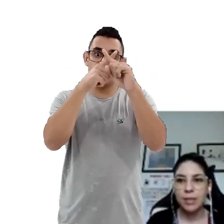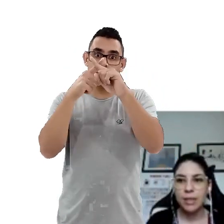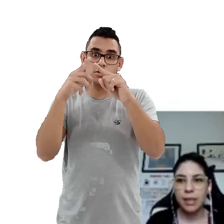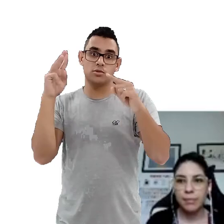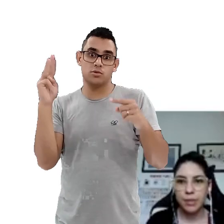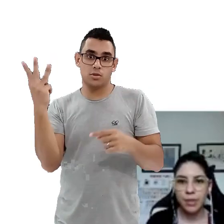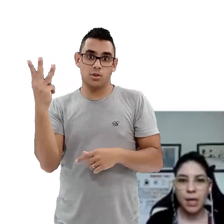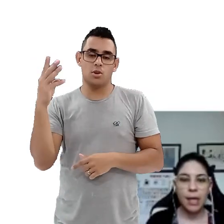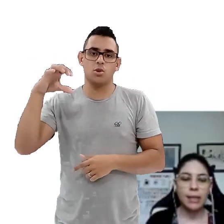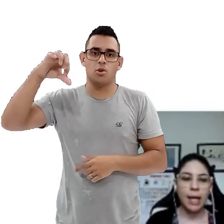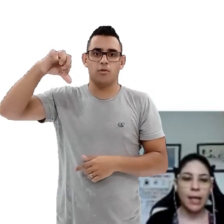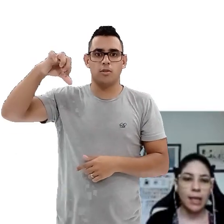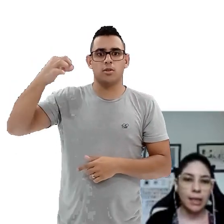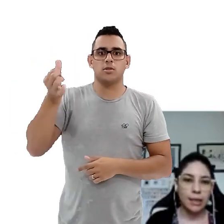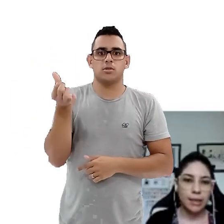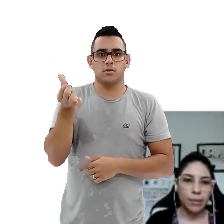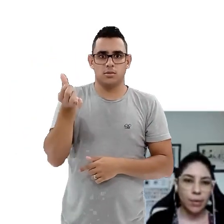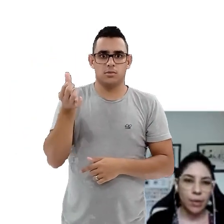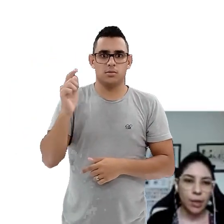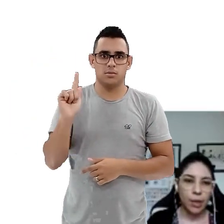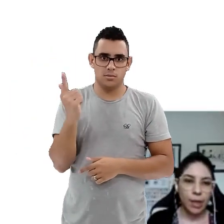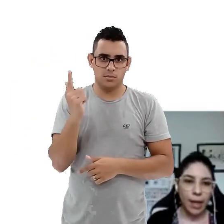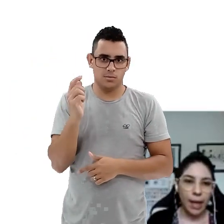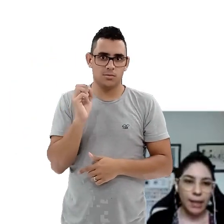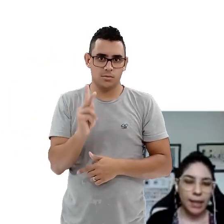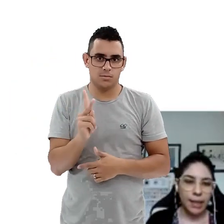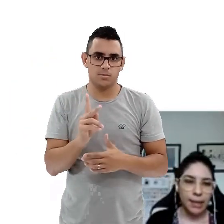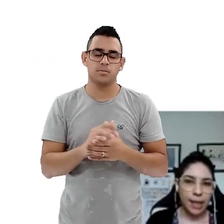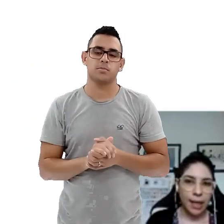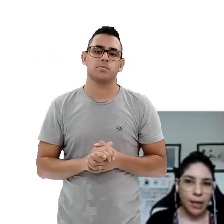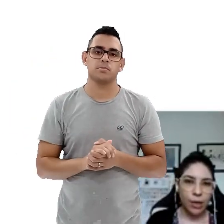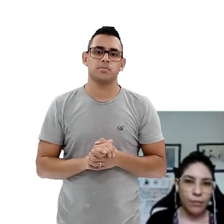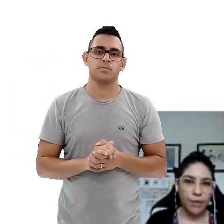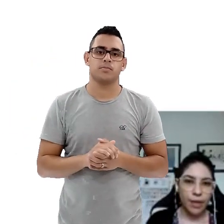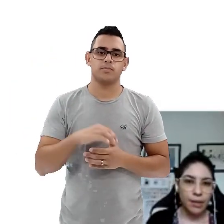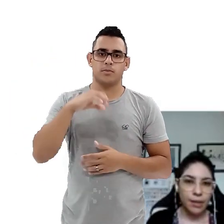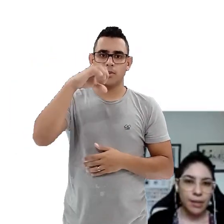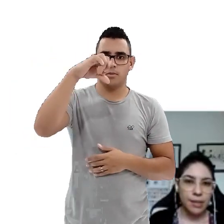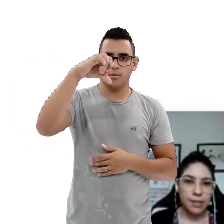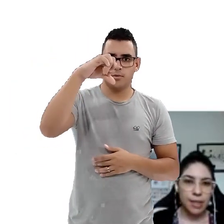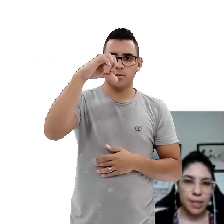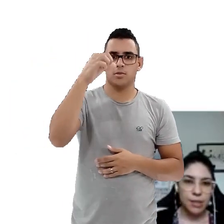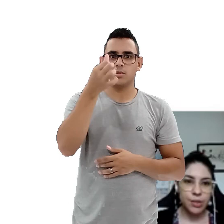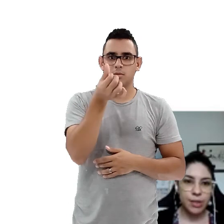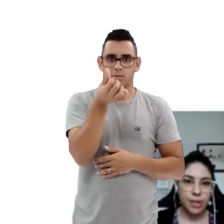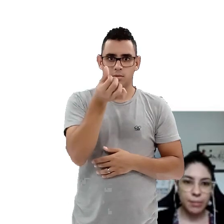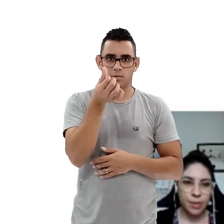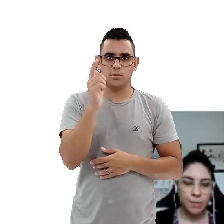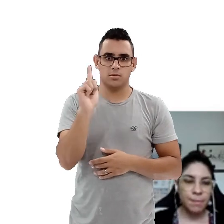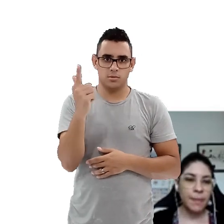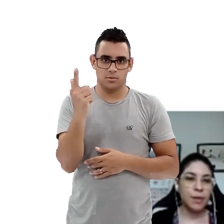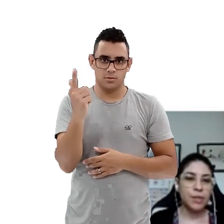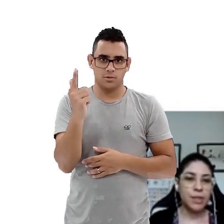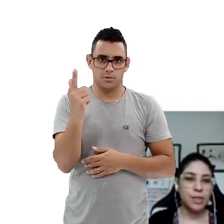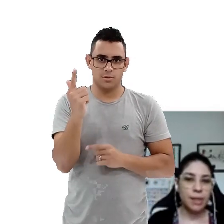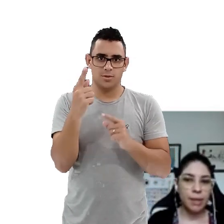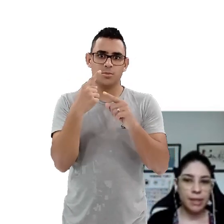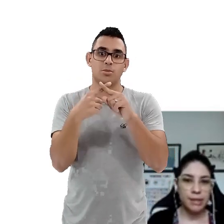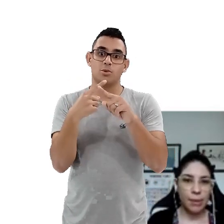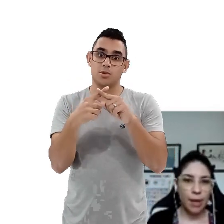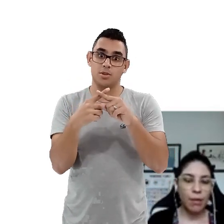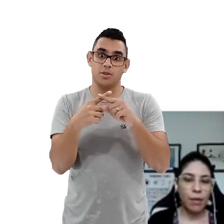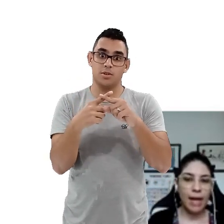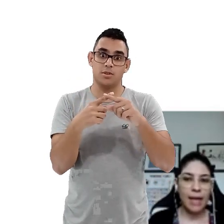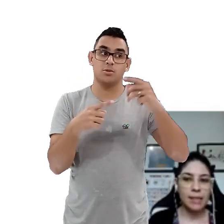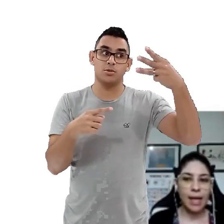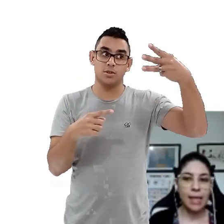96 gramas, tá? Então, ó, aqui tá 96 gramas. Então, a gente